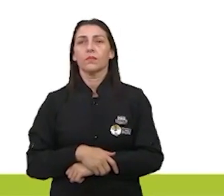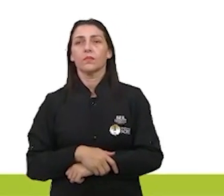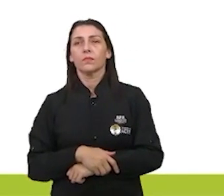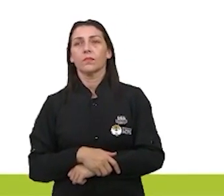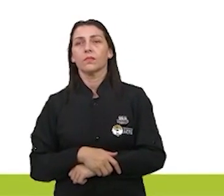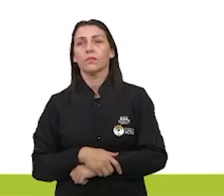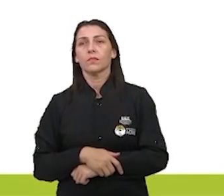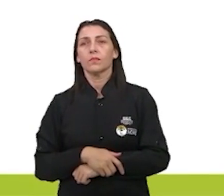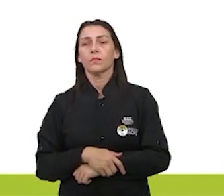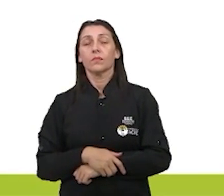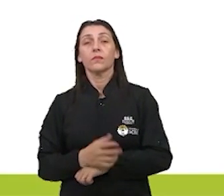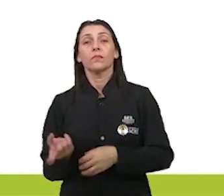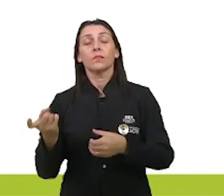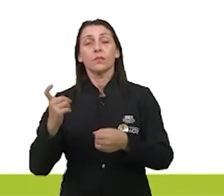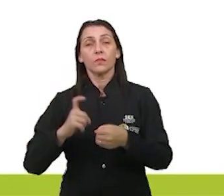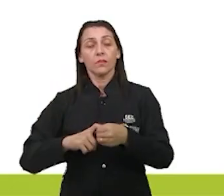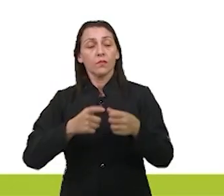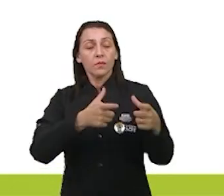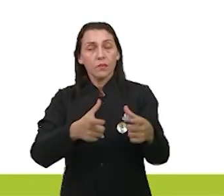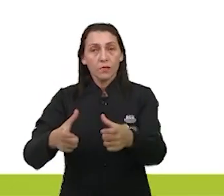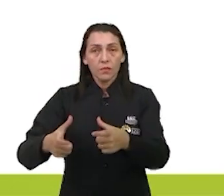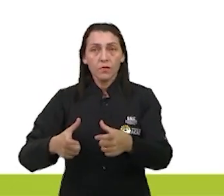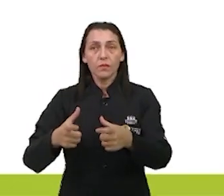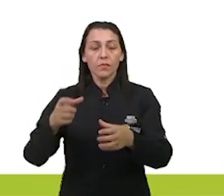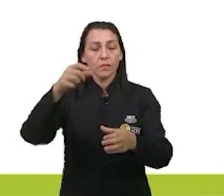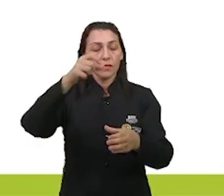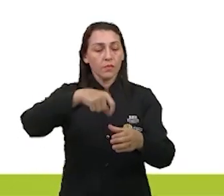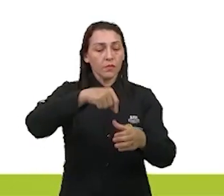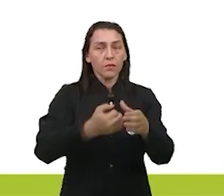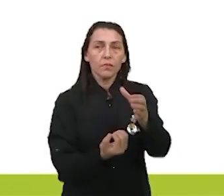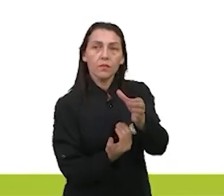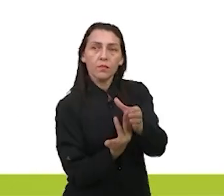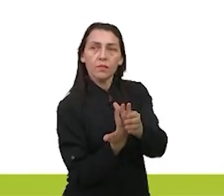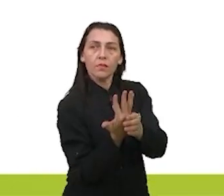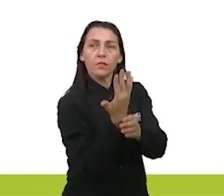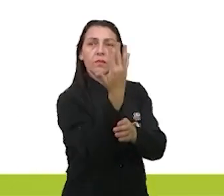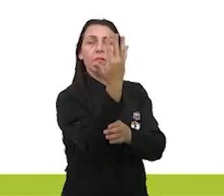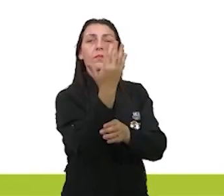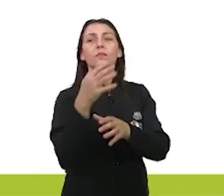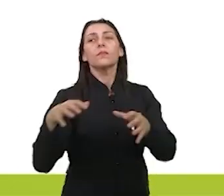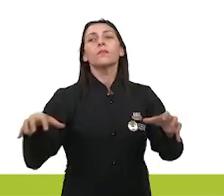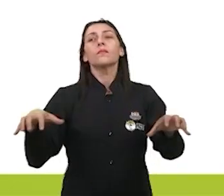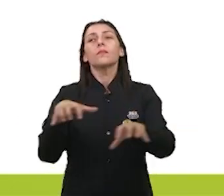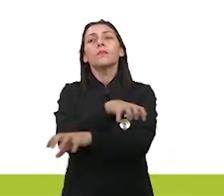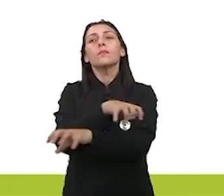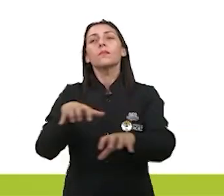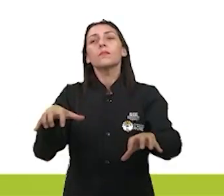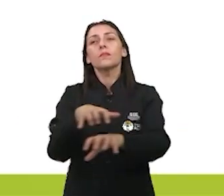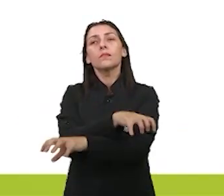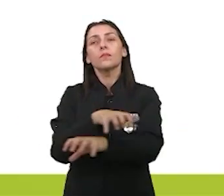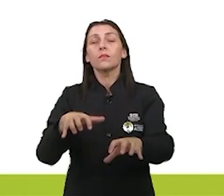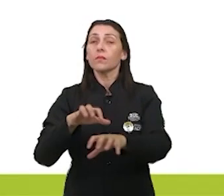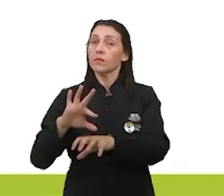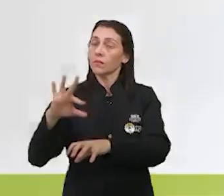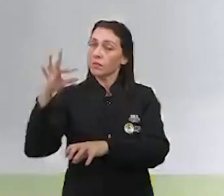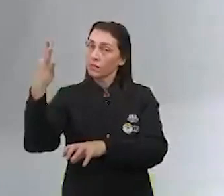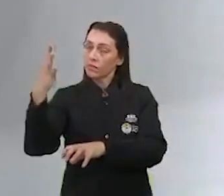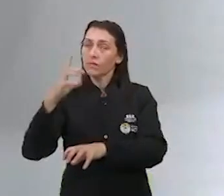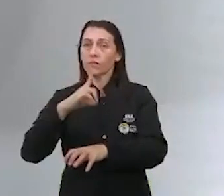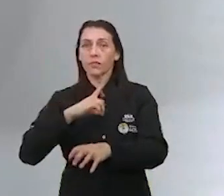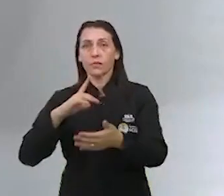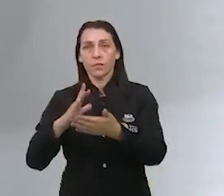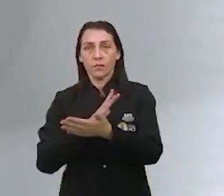Recuperação de áreas. Esforços de reflorestamento e restauração de biomas degradados estão em curso. Nós temos